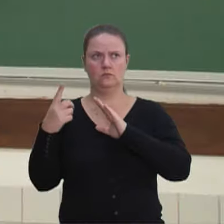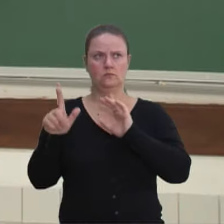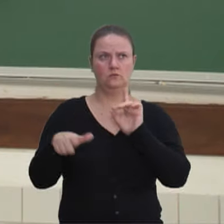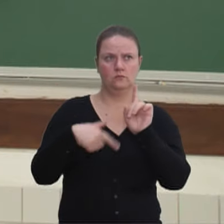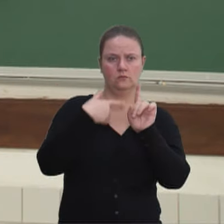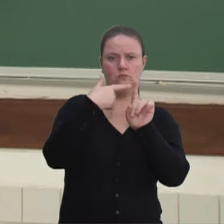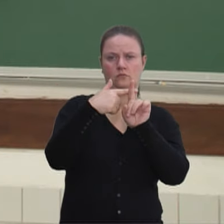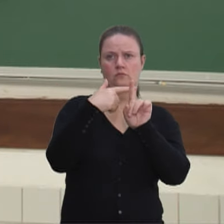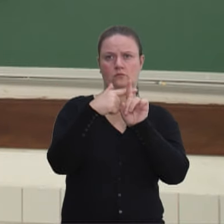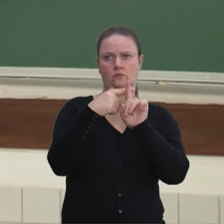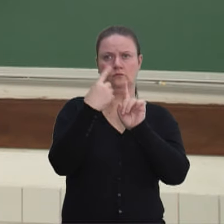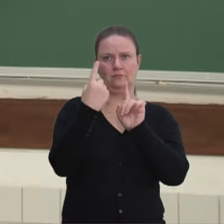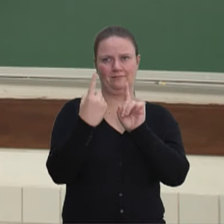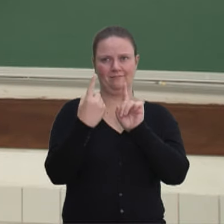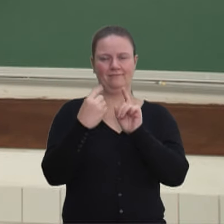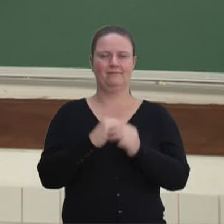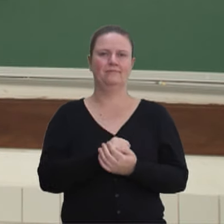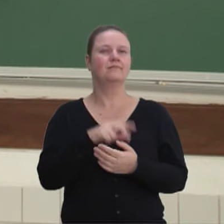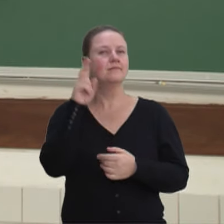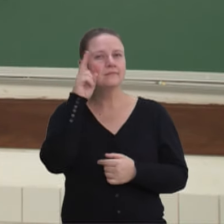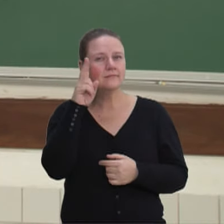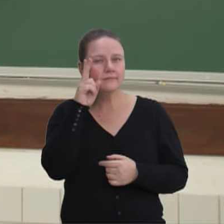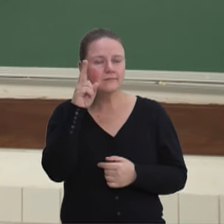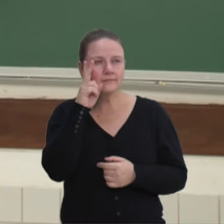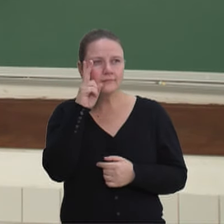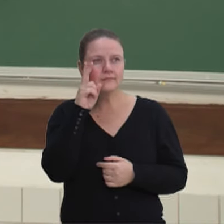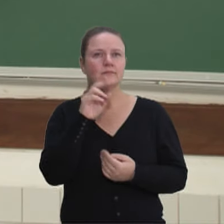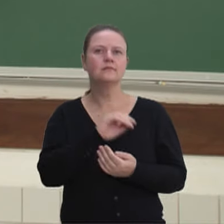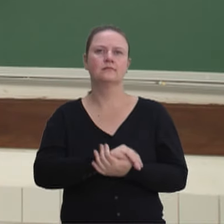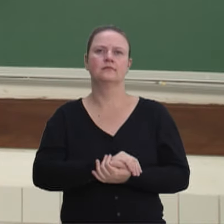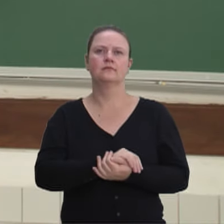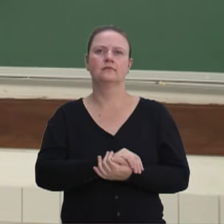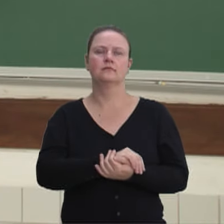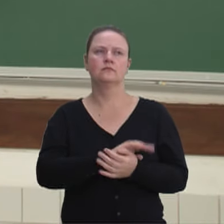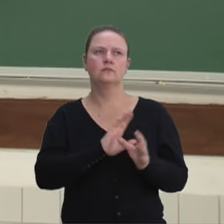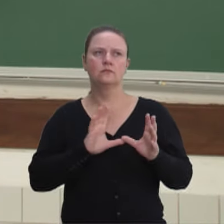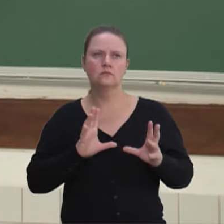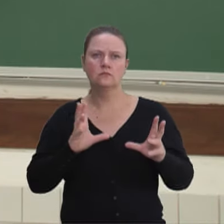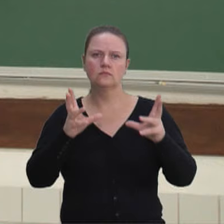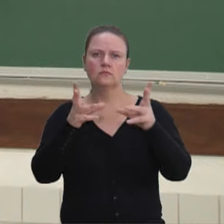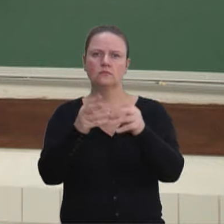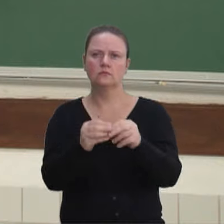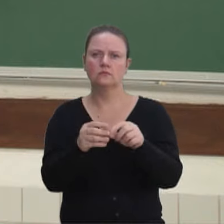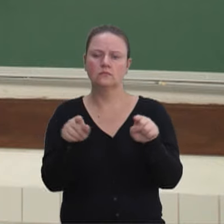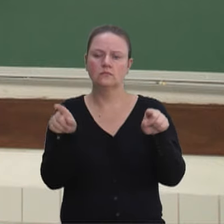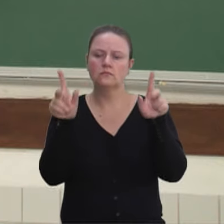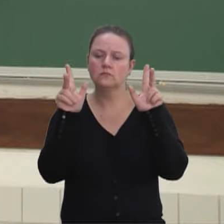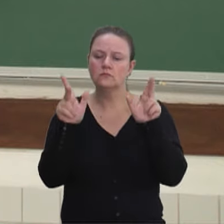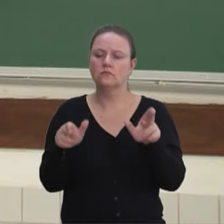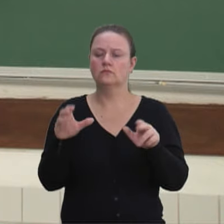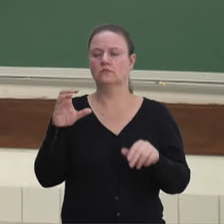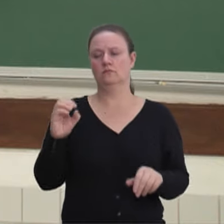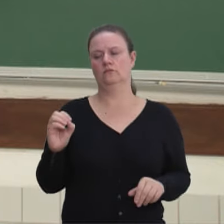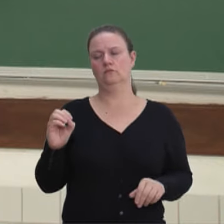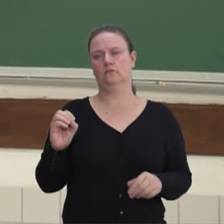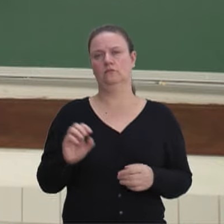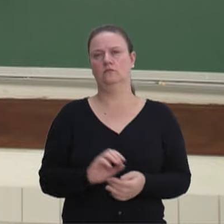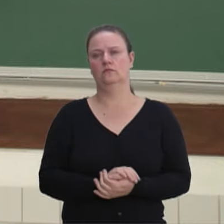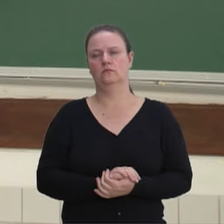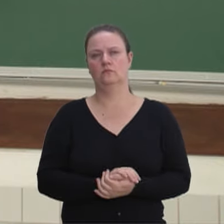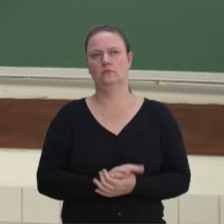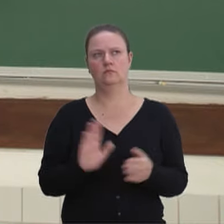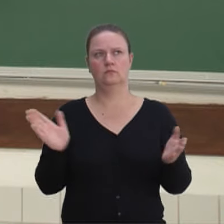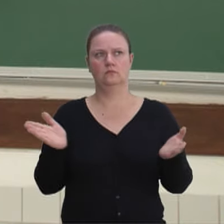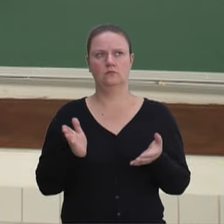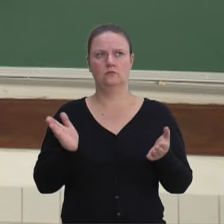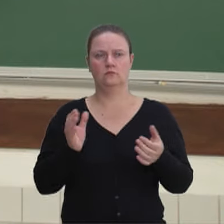Lembro lá da equação geral, ela tem todo mundo igual a 0. Então, vou passar esses termos